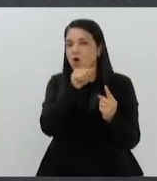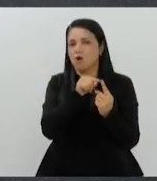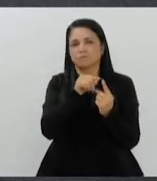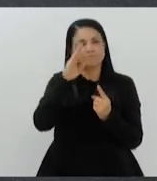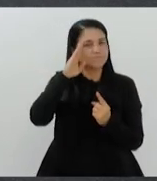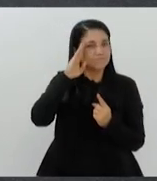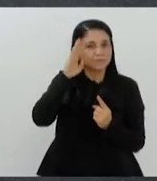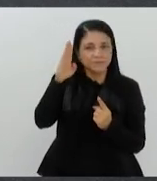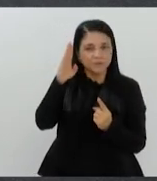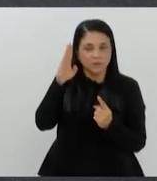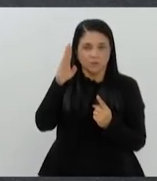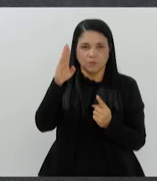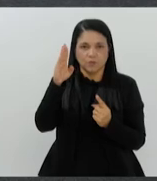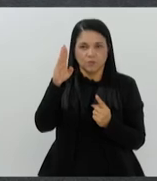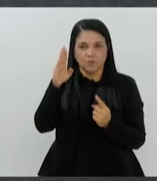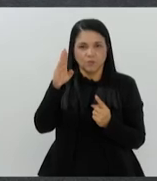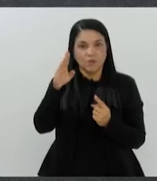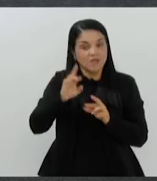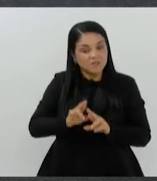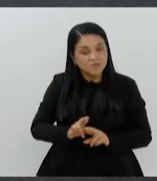objetivo, não é